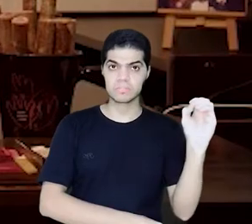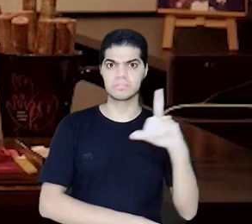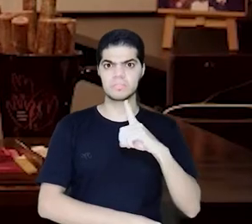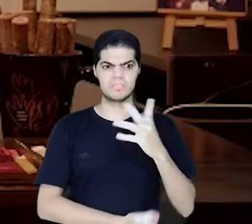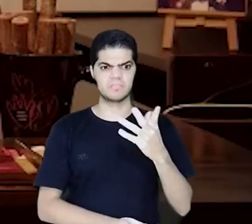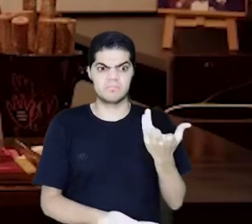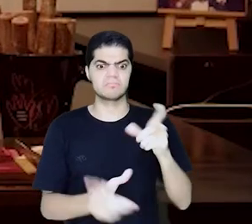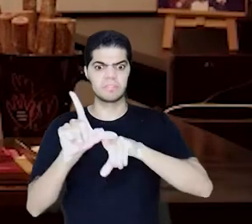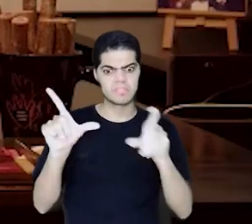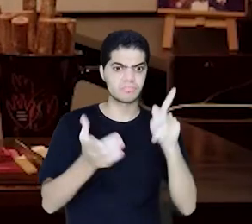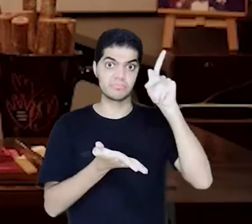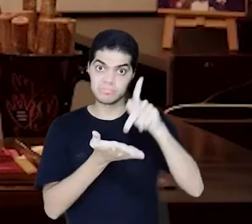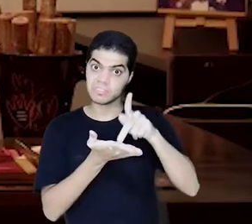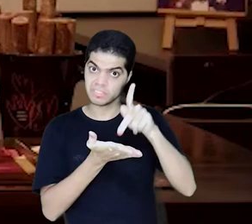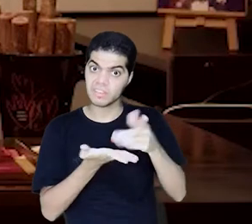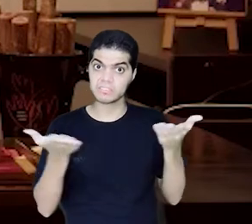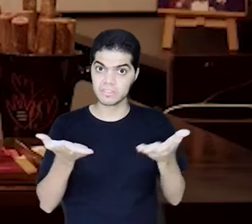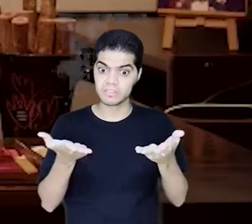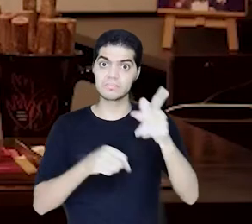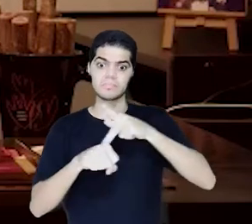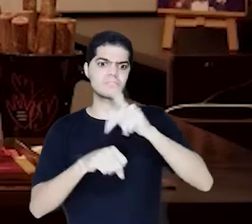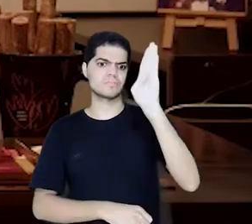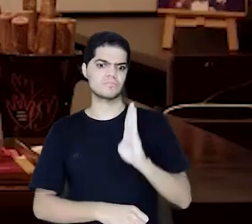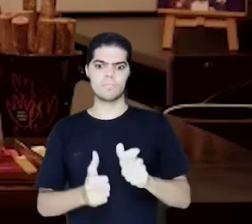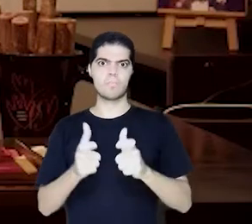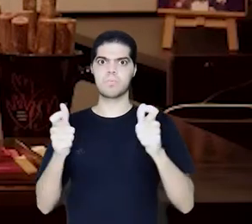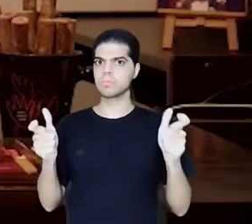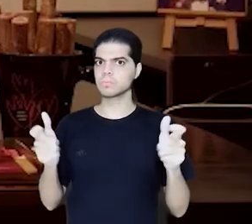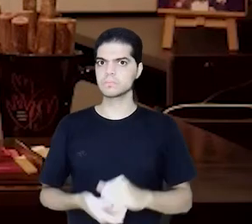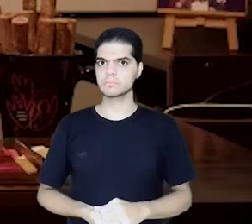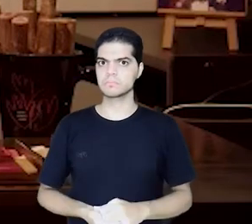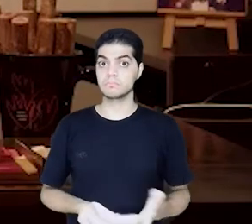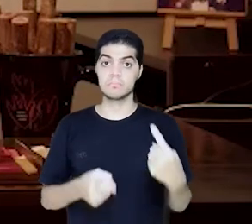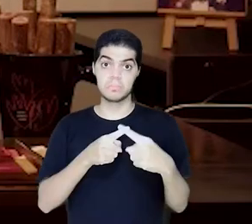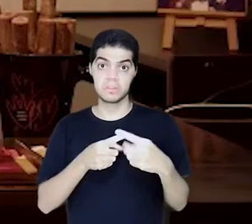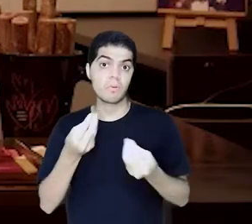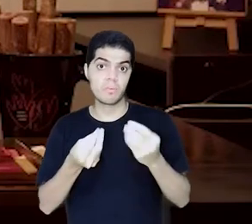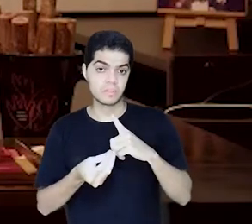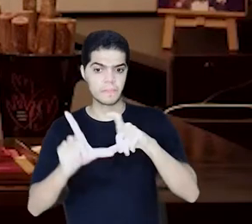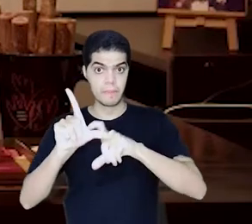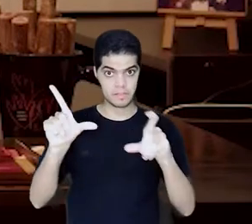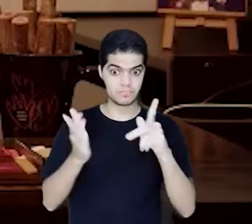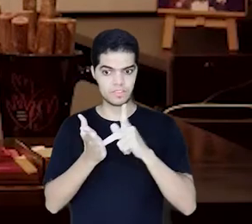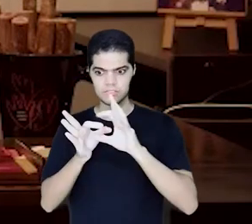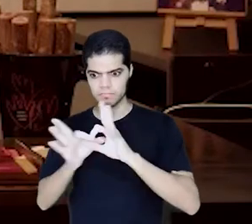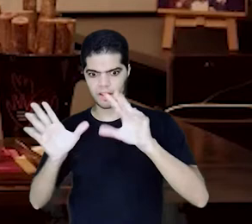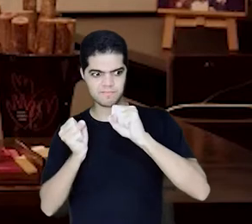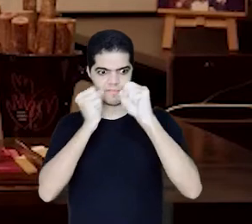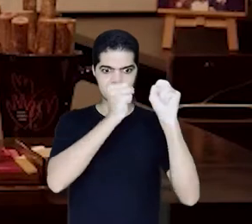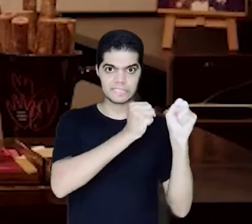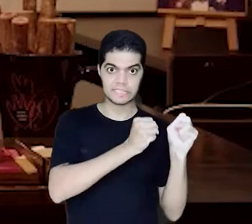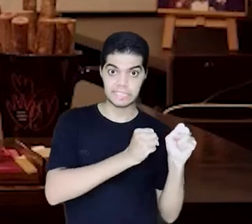realmente o que podemos chamar de independência num país do tamanho do Brasil. Porque para ter essa independência, para ter essa